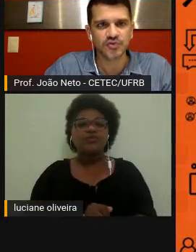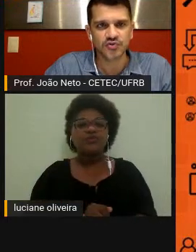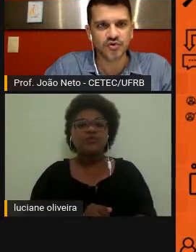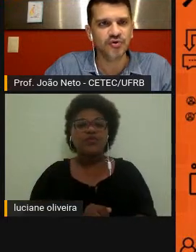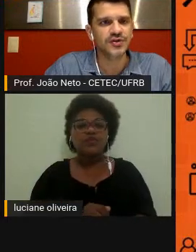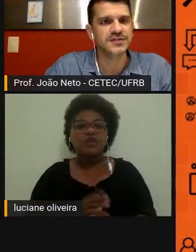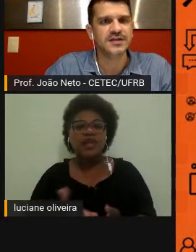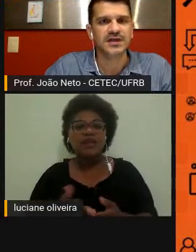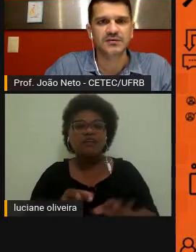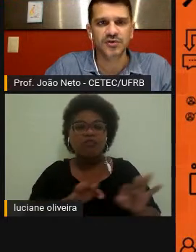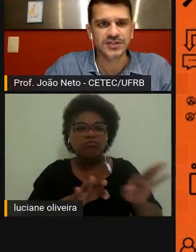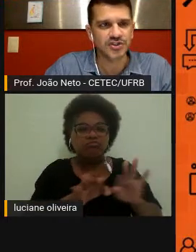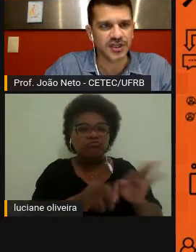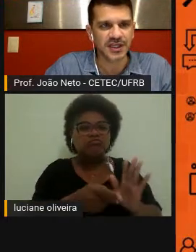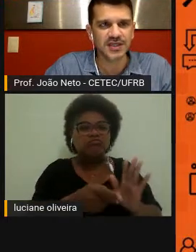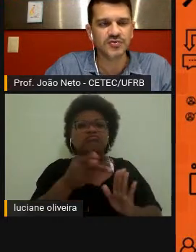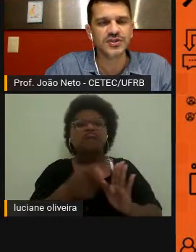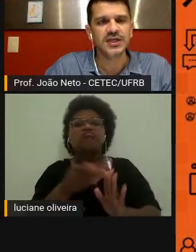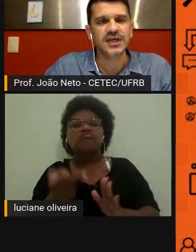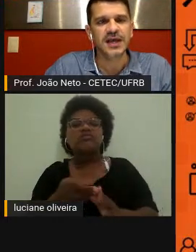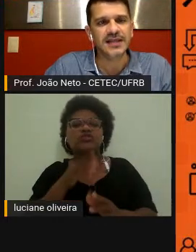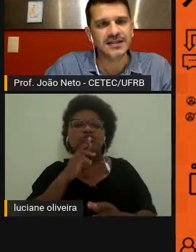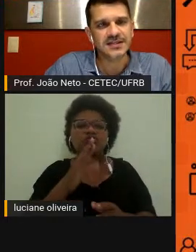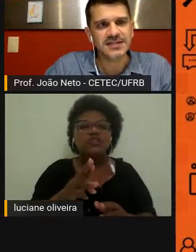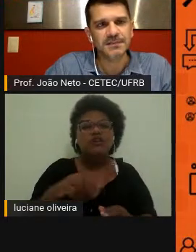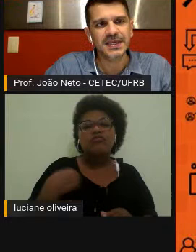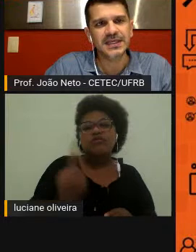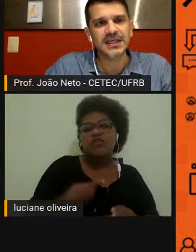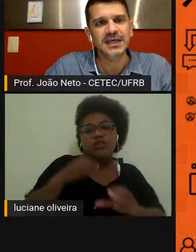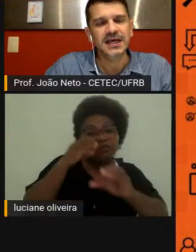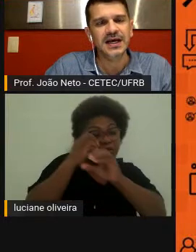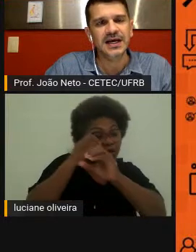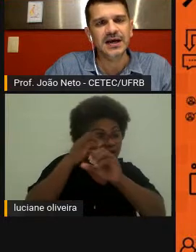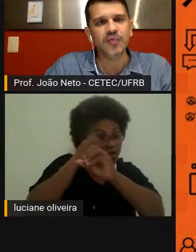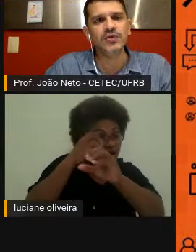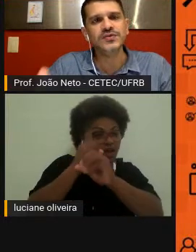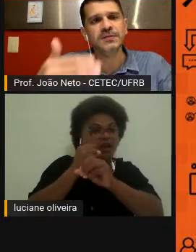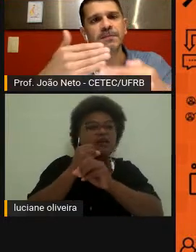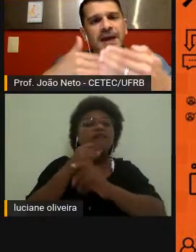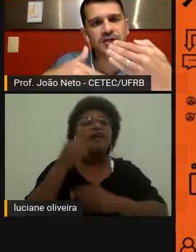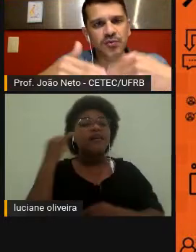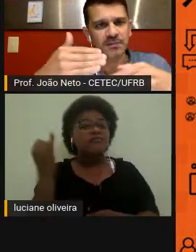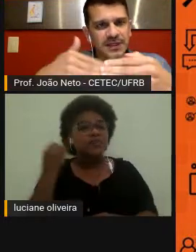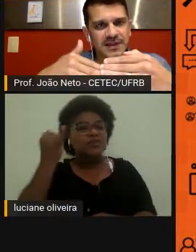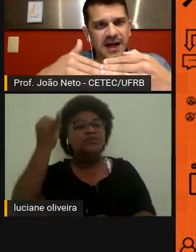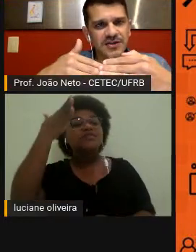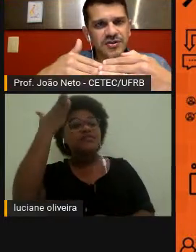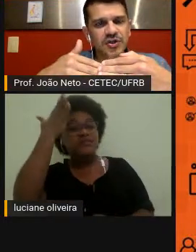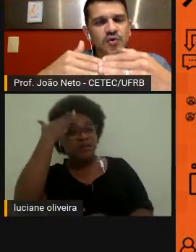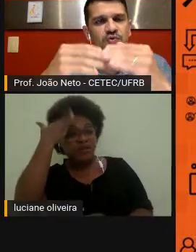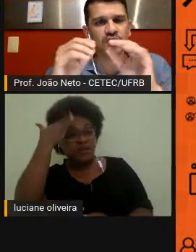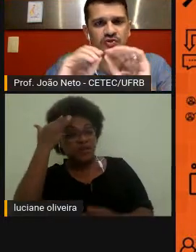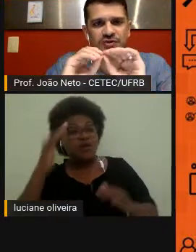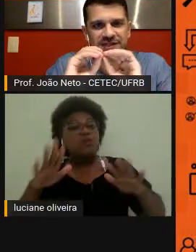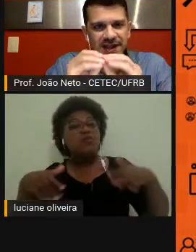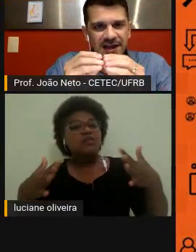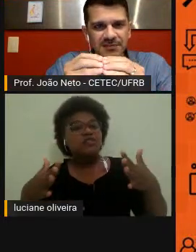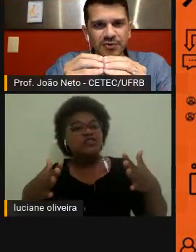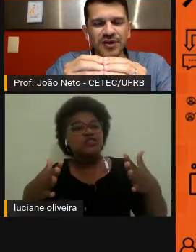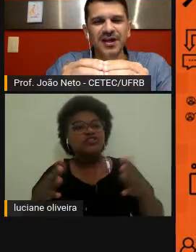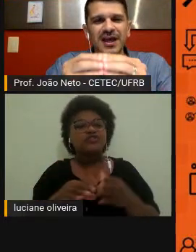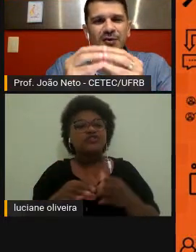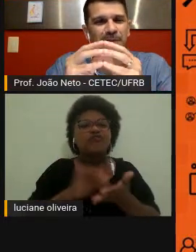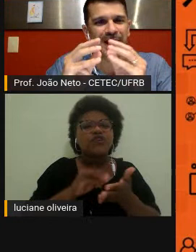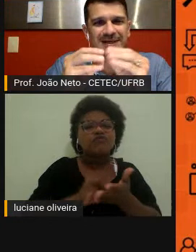projetista de soluções nós Engenheiros interessante saber que a quando se perde uma habilidade o